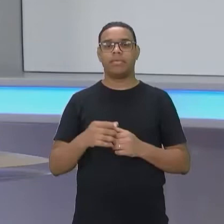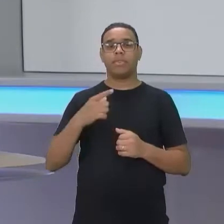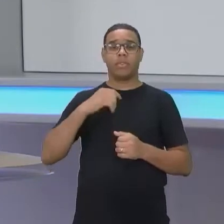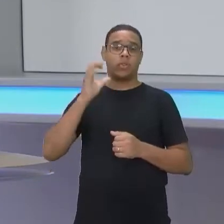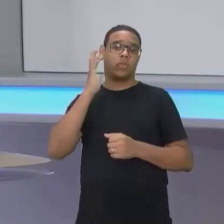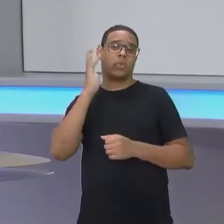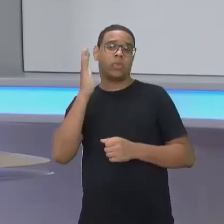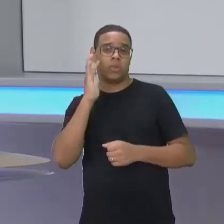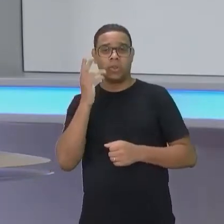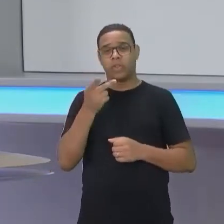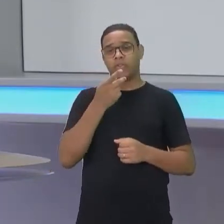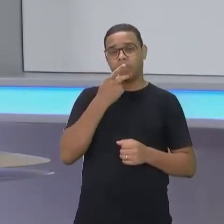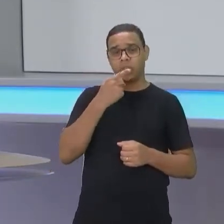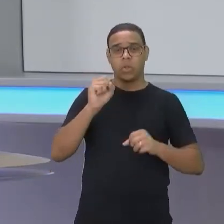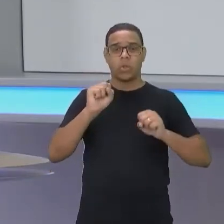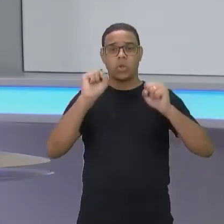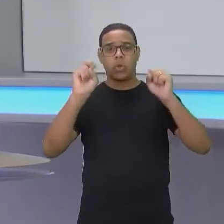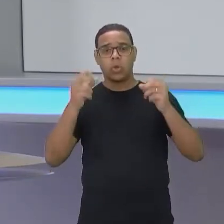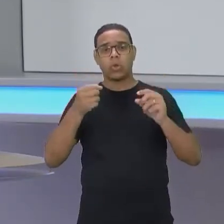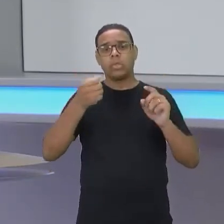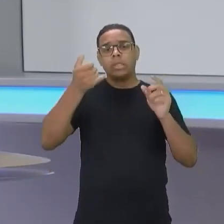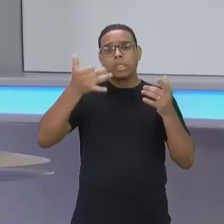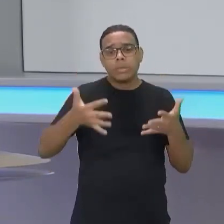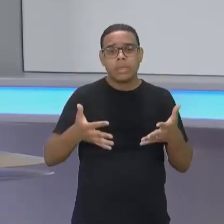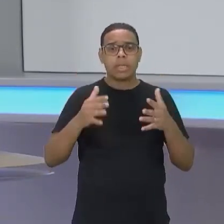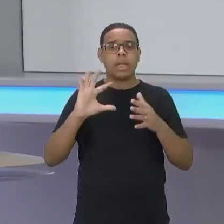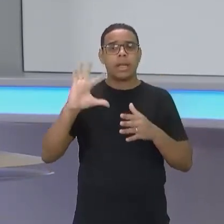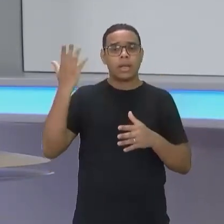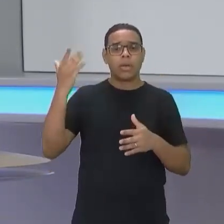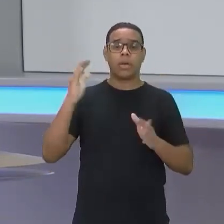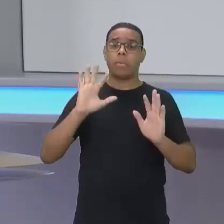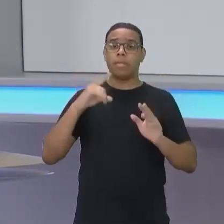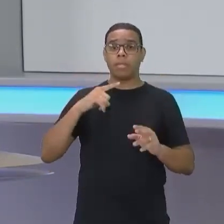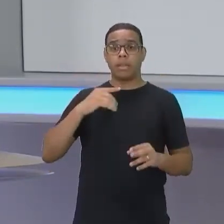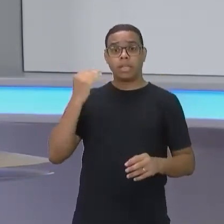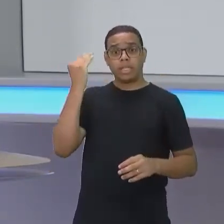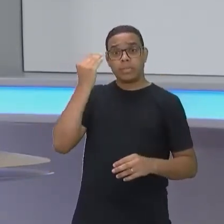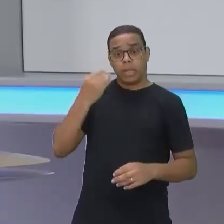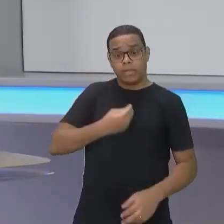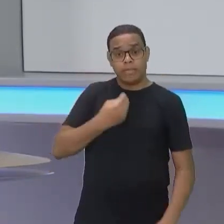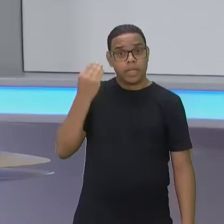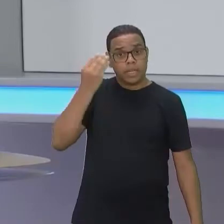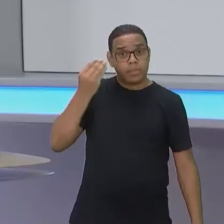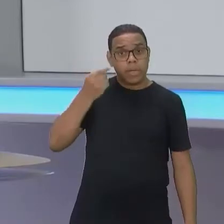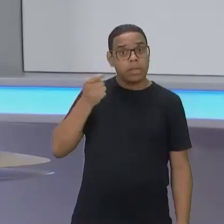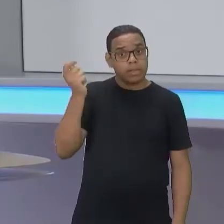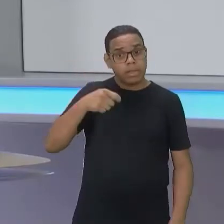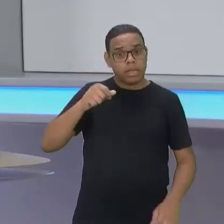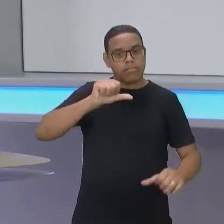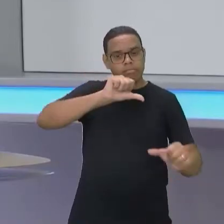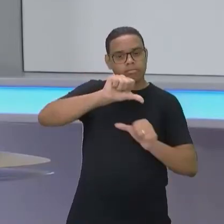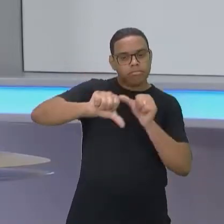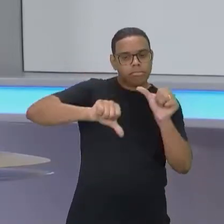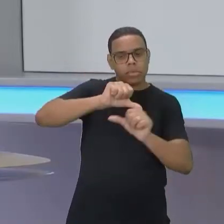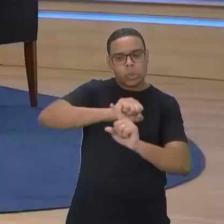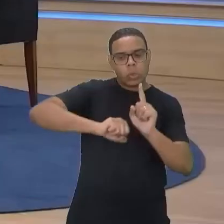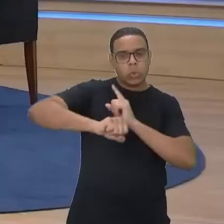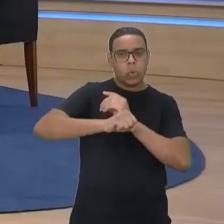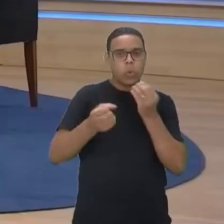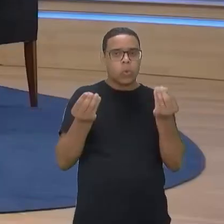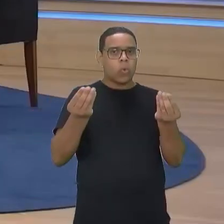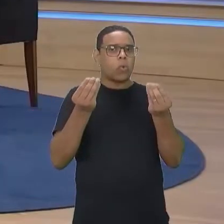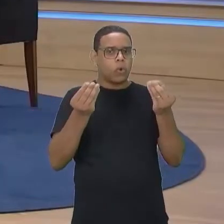teoricamente ou então descrever o que aconteceu, não, a gente pode viver isso um pouco, essa ideia da mudança social